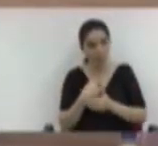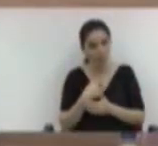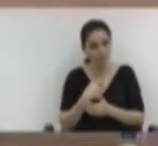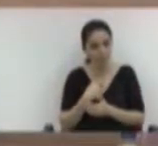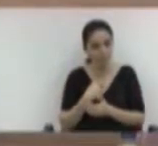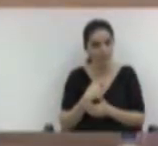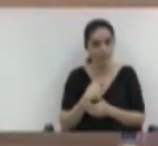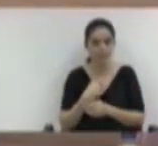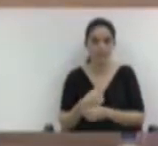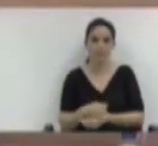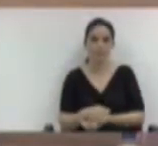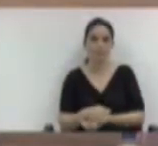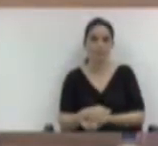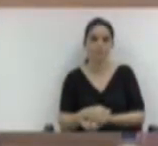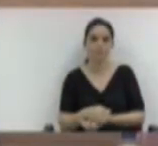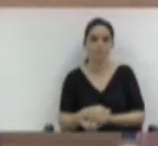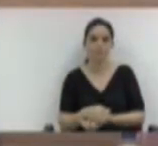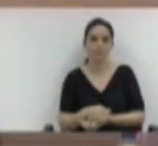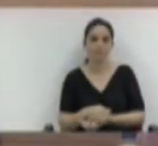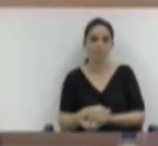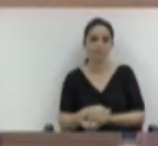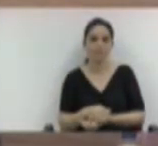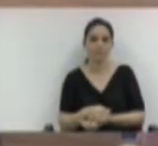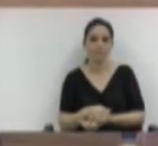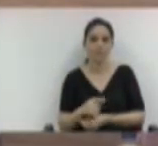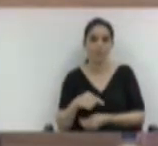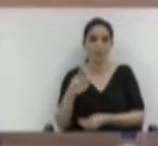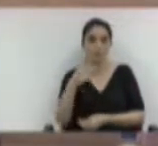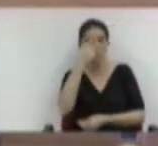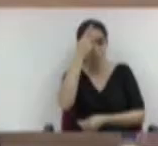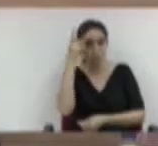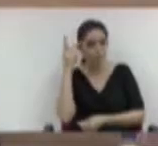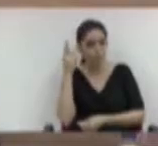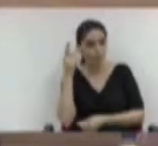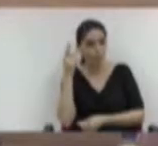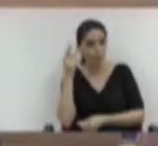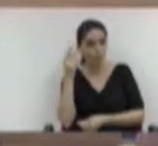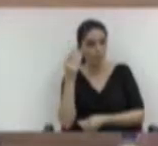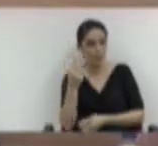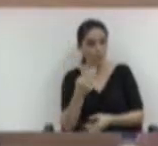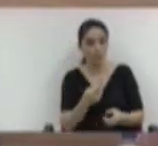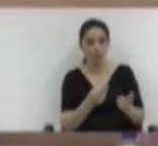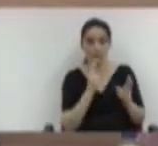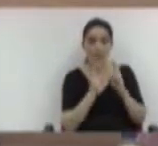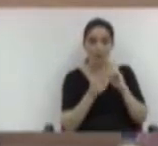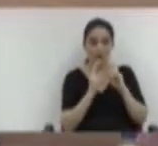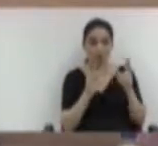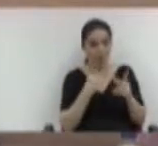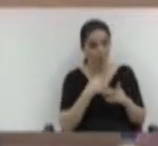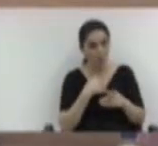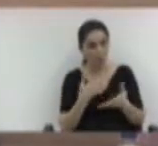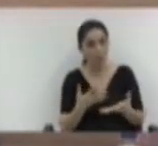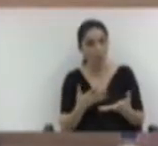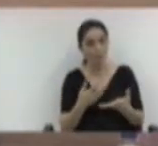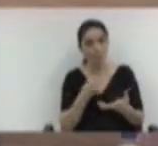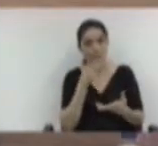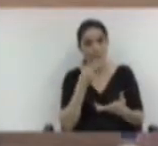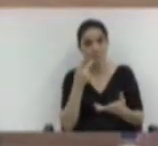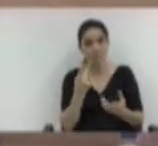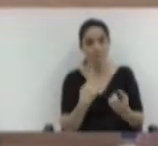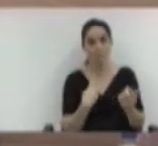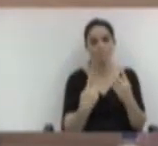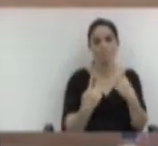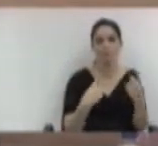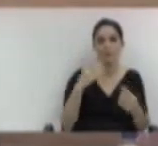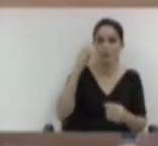reclamações referentes ao bairro Morada das Acácias. Aquela avenida principal lá é